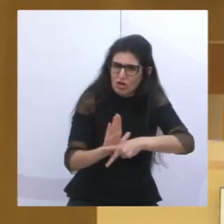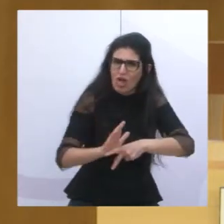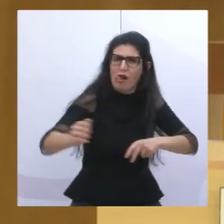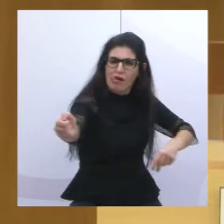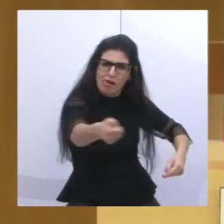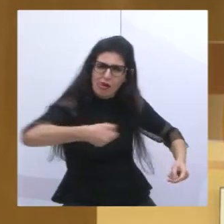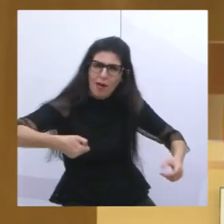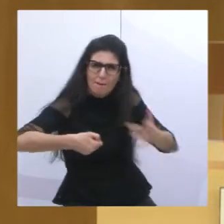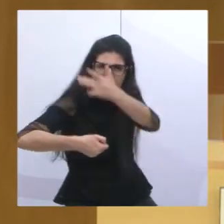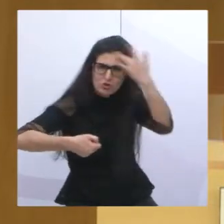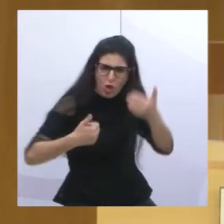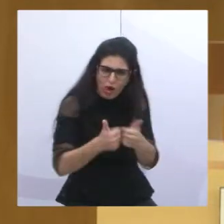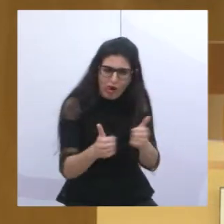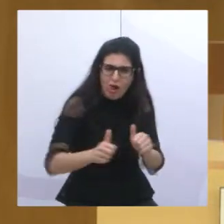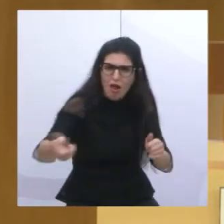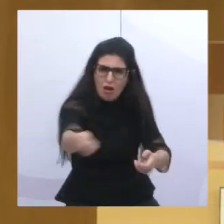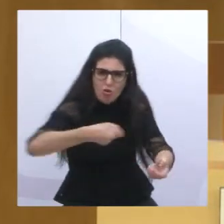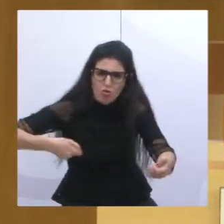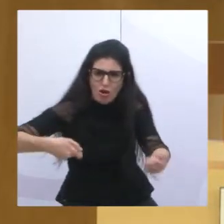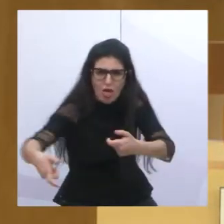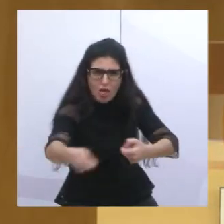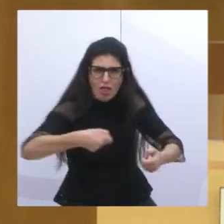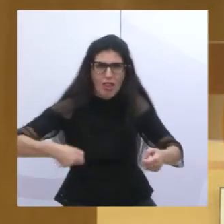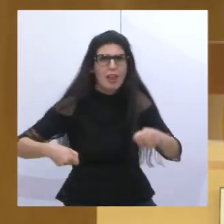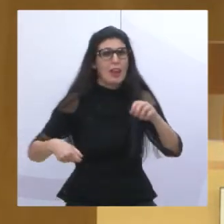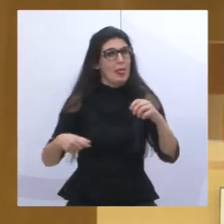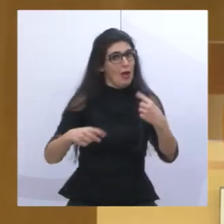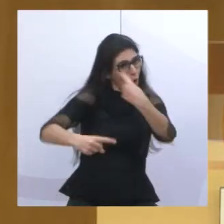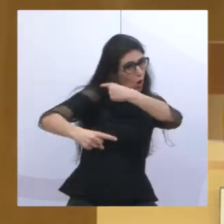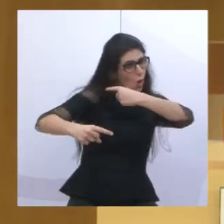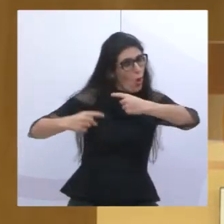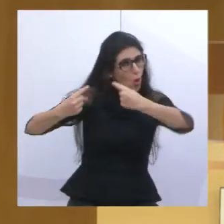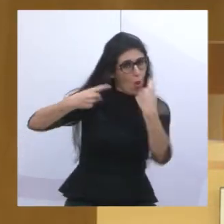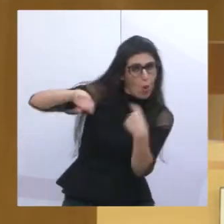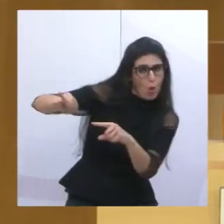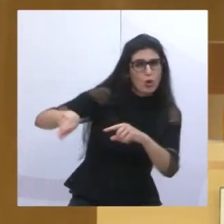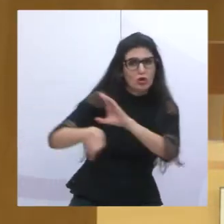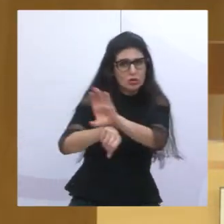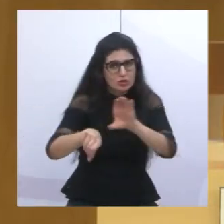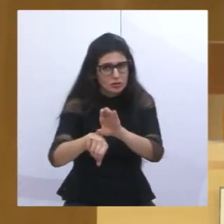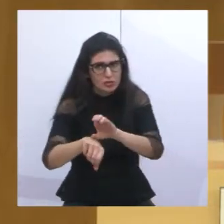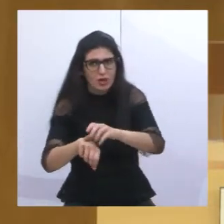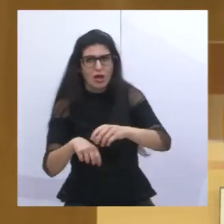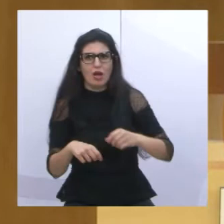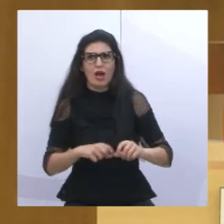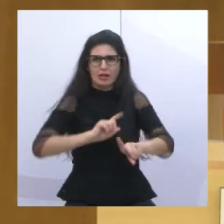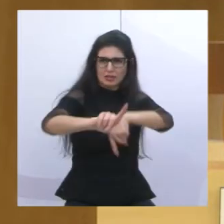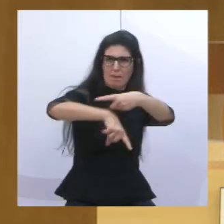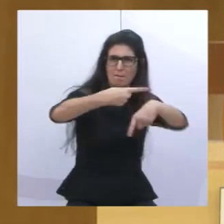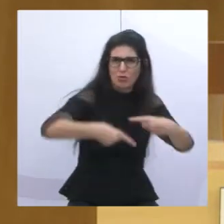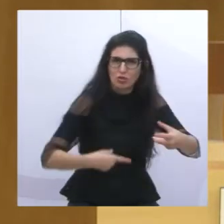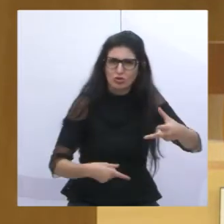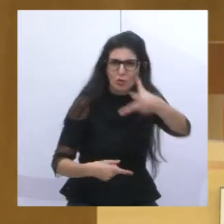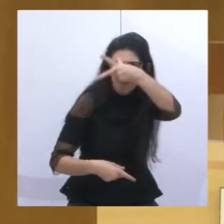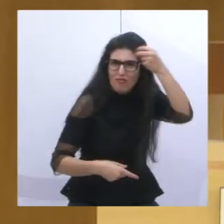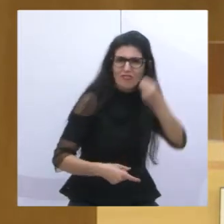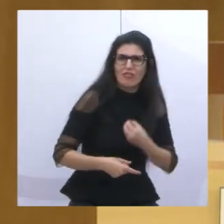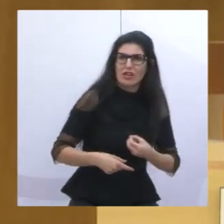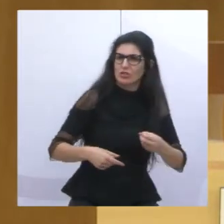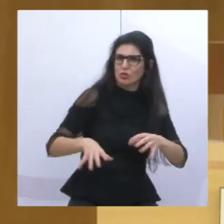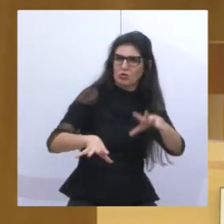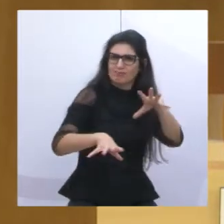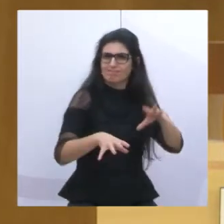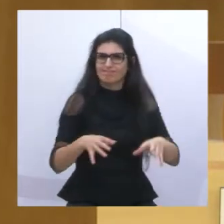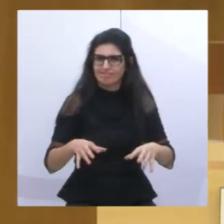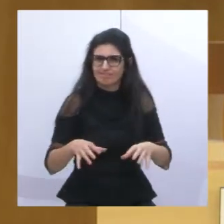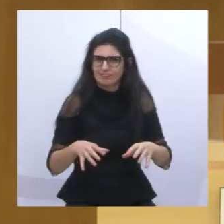da empresa, e nós falamos aqui, o projeto é inconstitucional. O prefeito entrou com a ADIM, isso já quebrou faz tempo. A justiça decidiu que isso